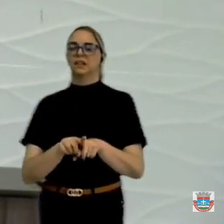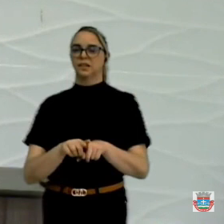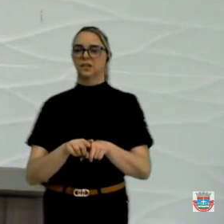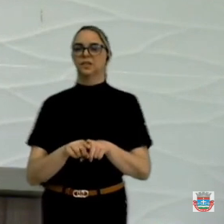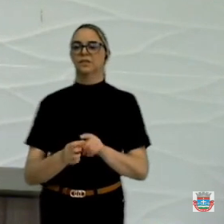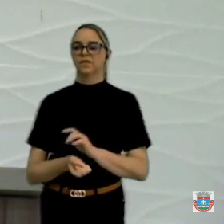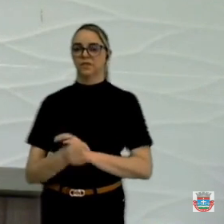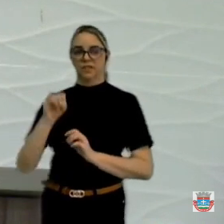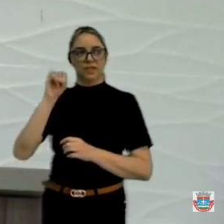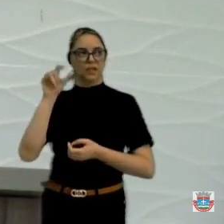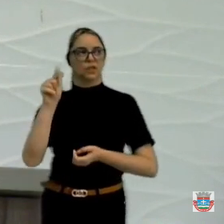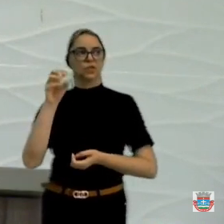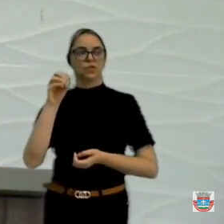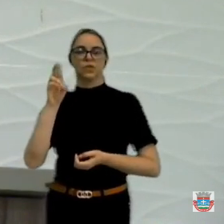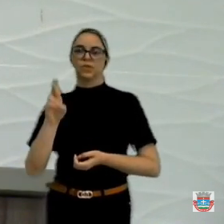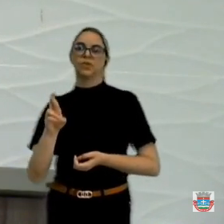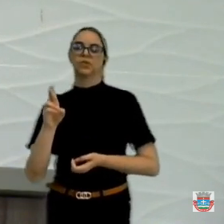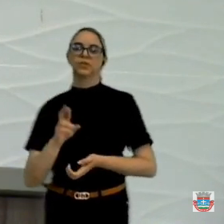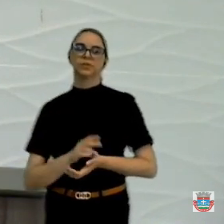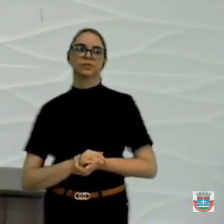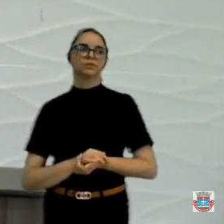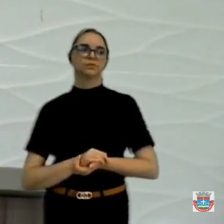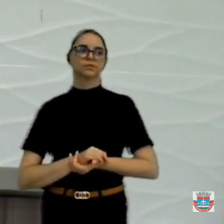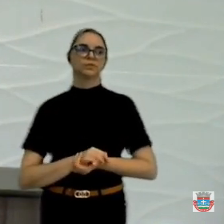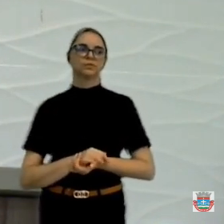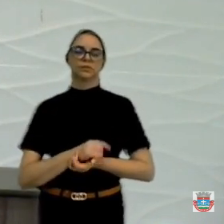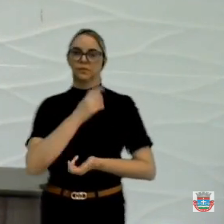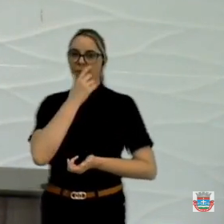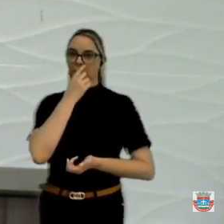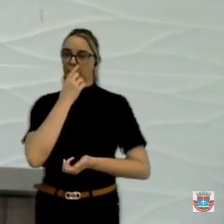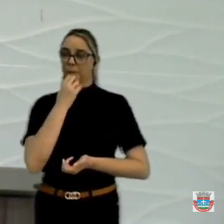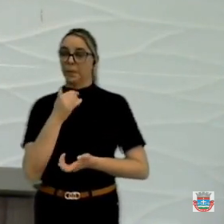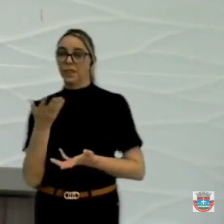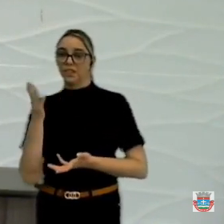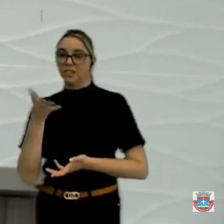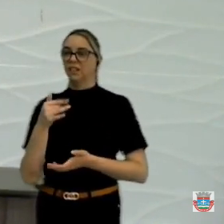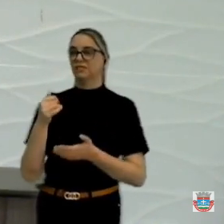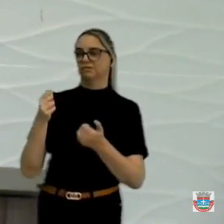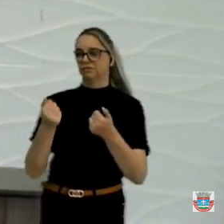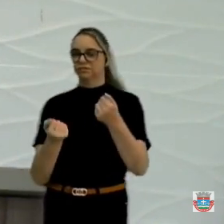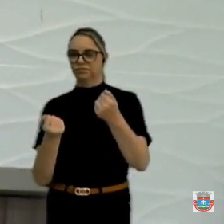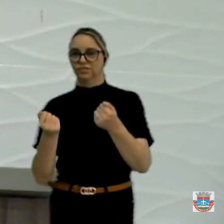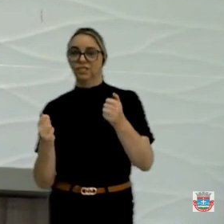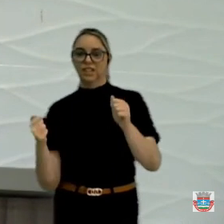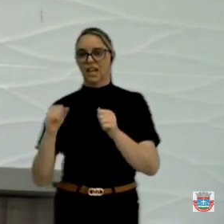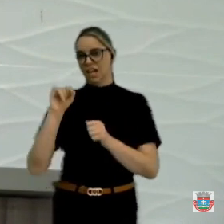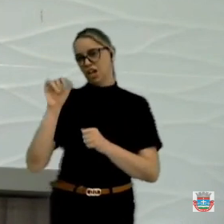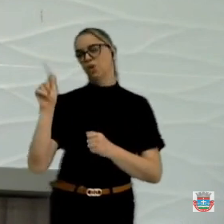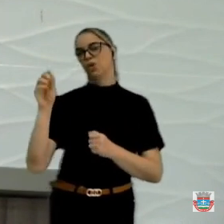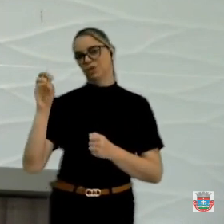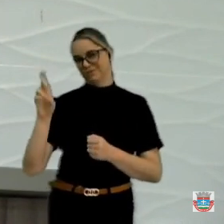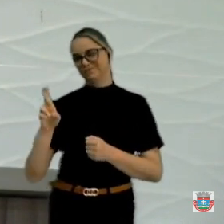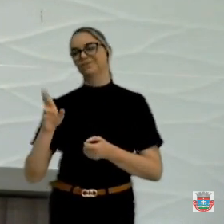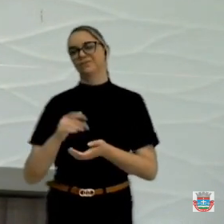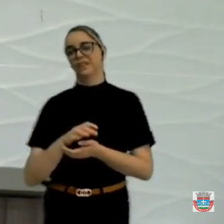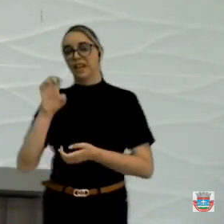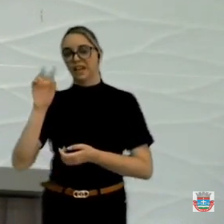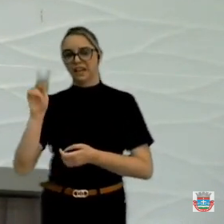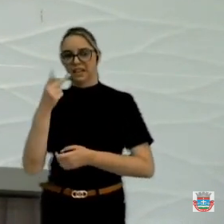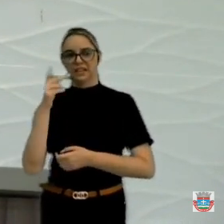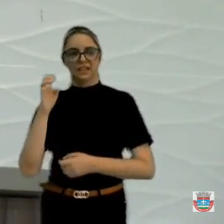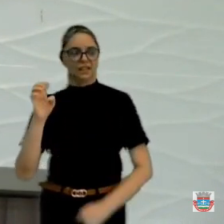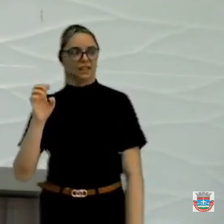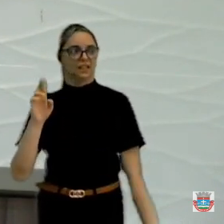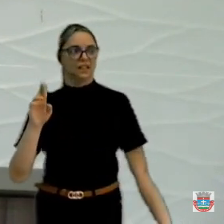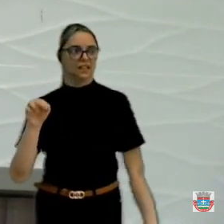a Igor Carlos, né, que teve um acidente, né, de Washington de Mabel, a Hernande Manso, a